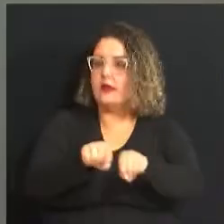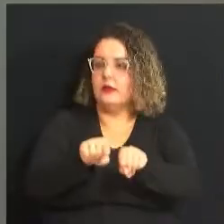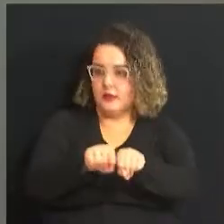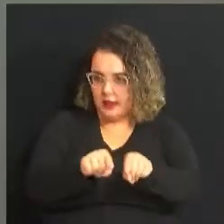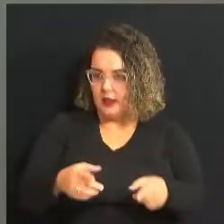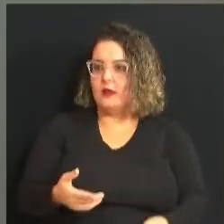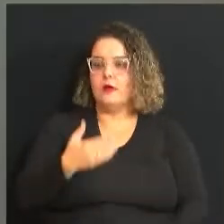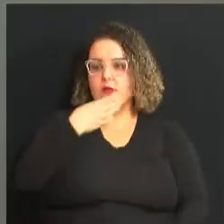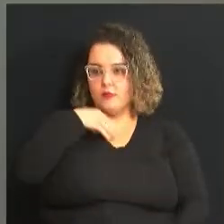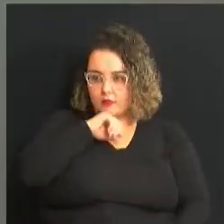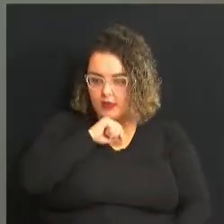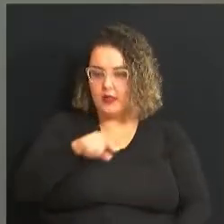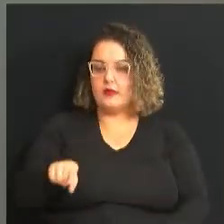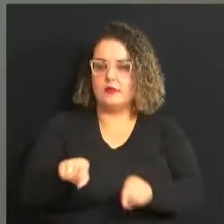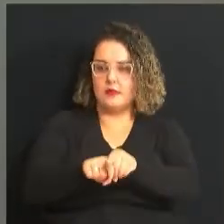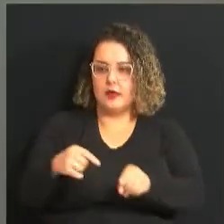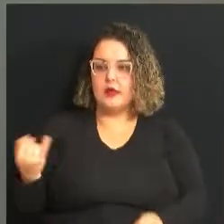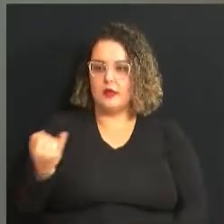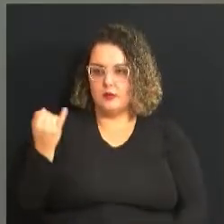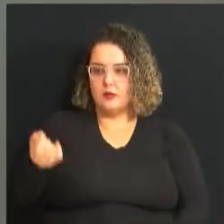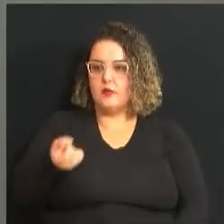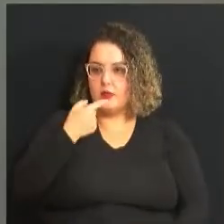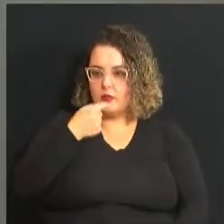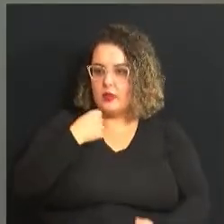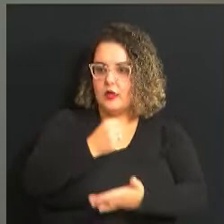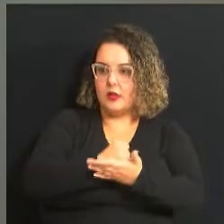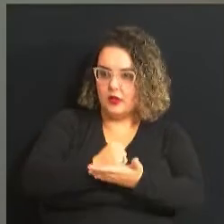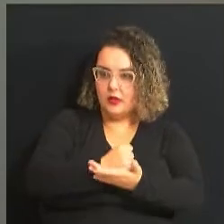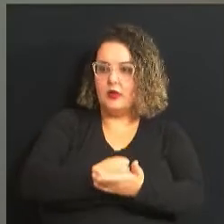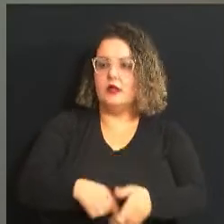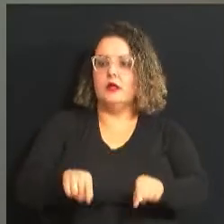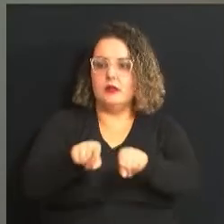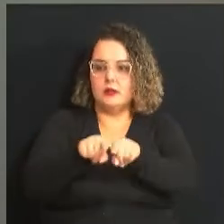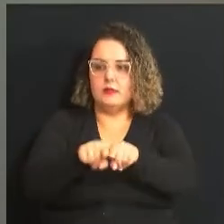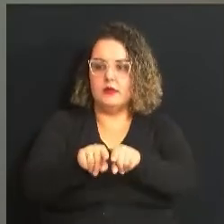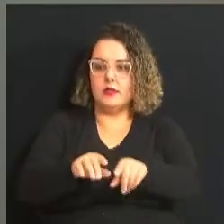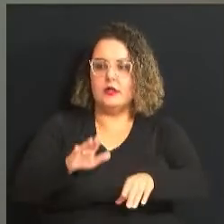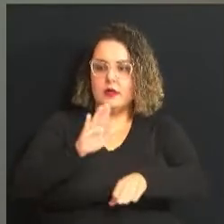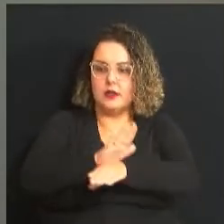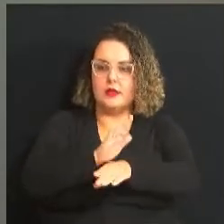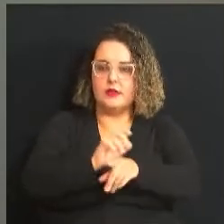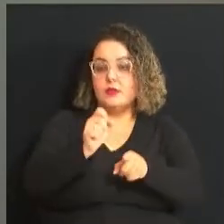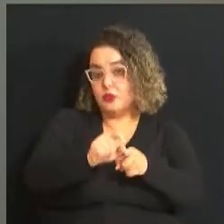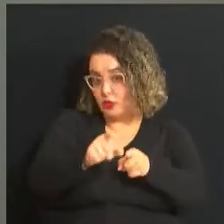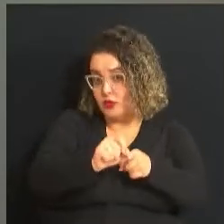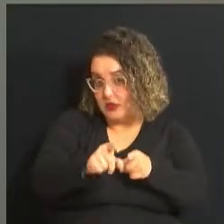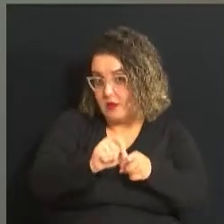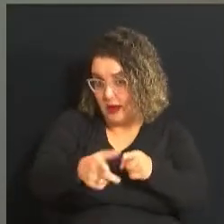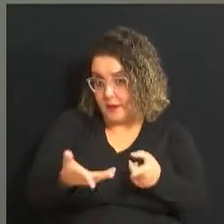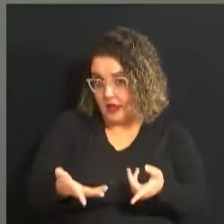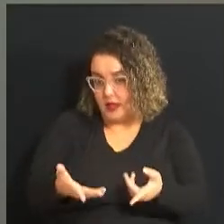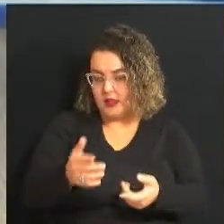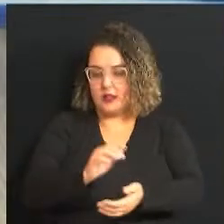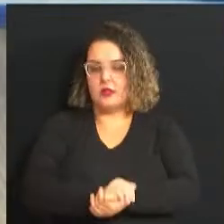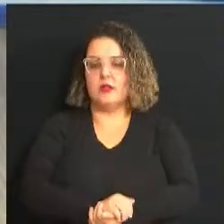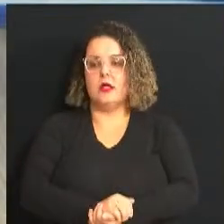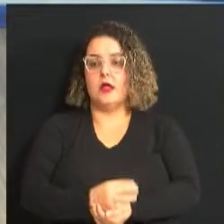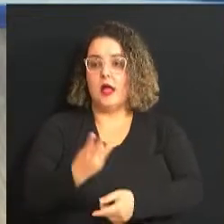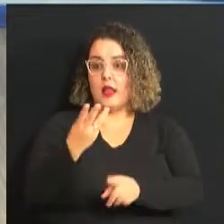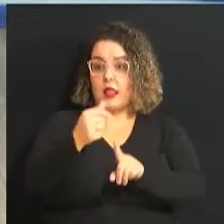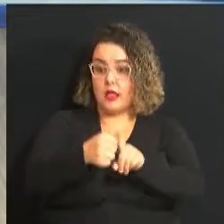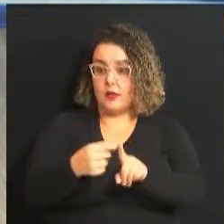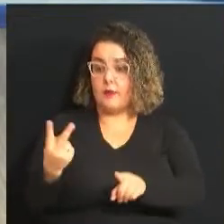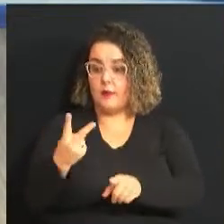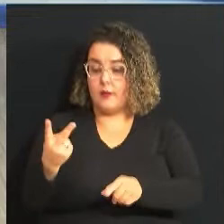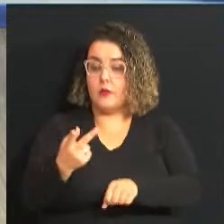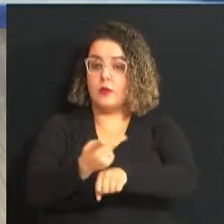O pai também é importante tomar o ácido fólico também ajuda aí na formação do Doutora, a gente espermatozoide. falou aí de 3 meses, né, para o casal